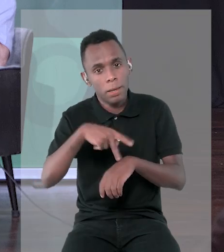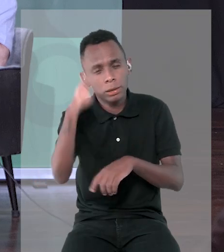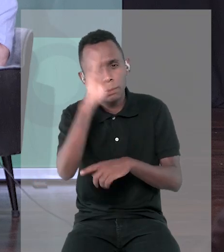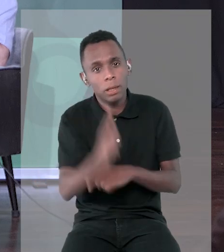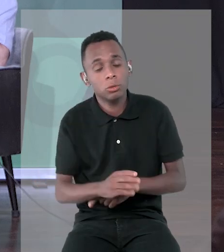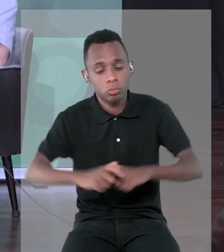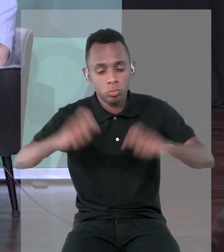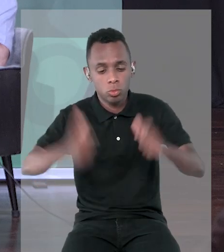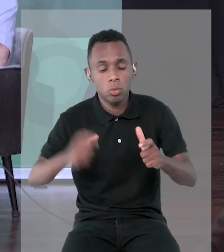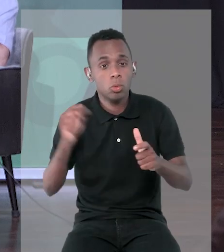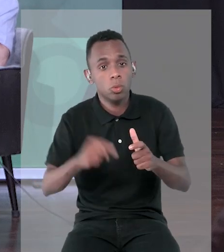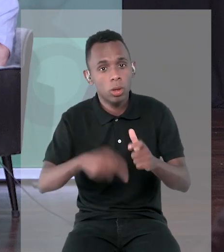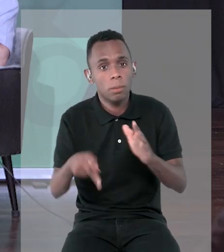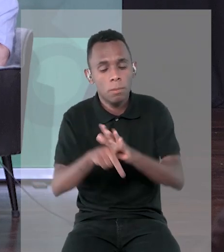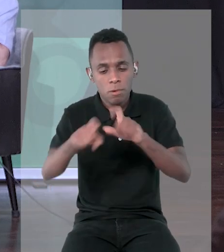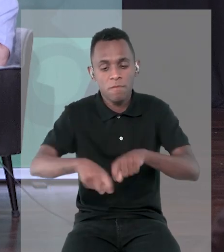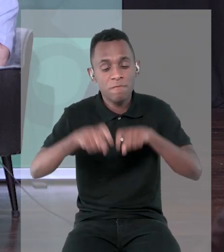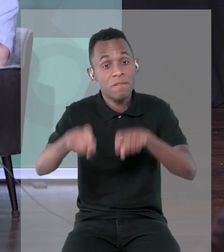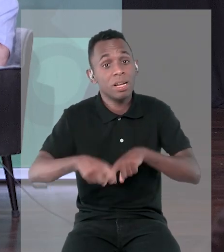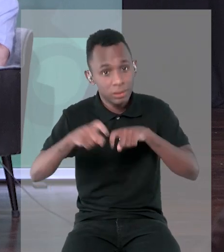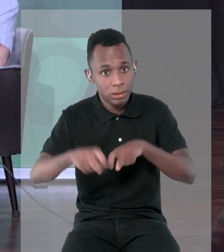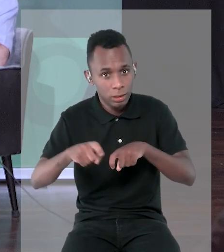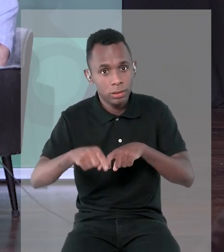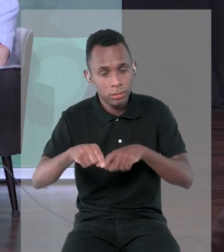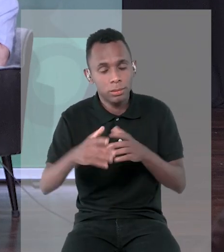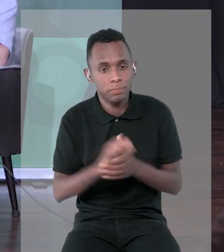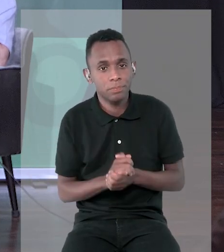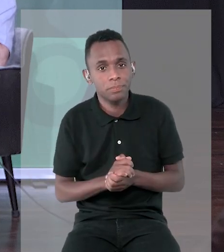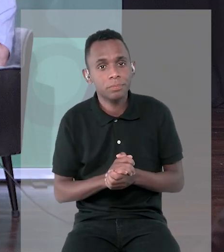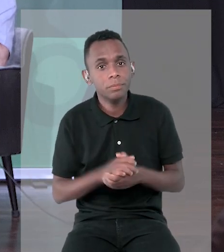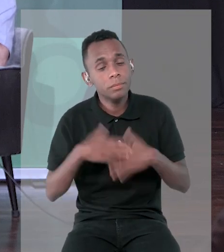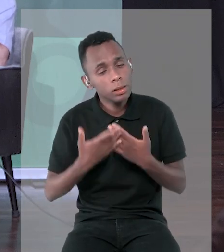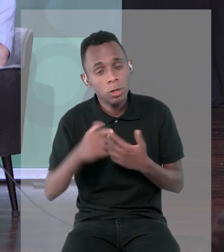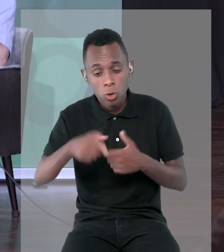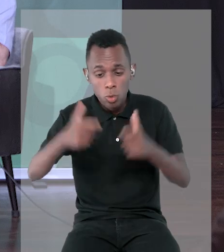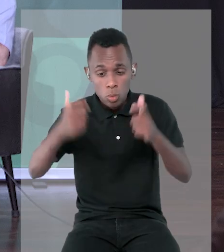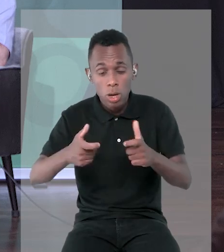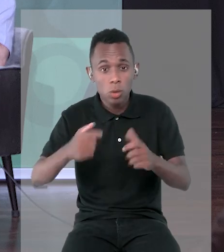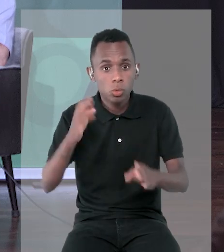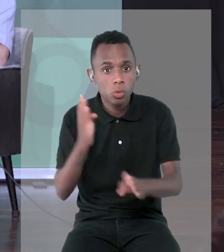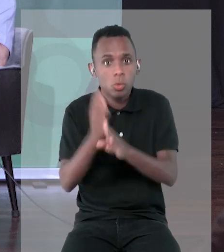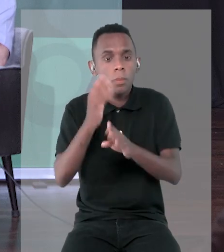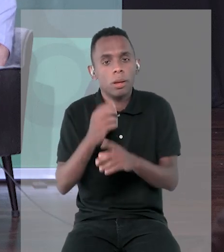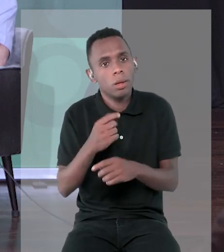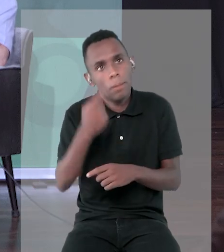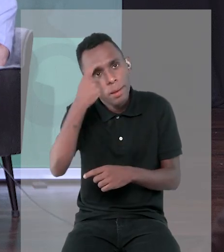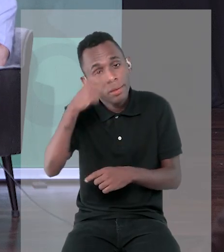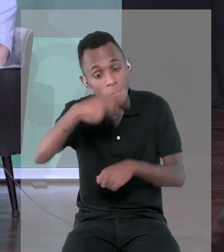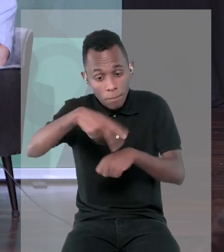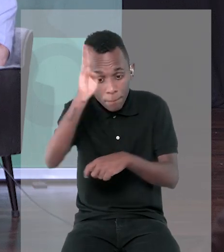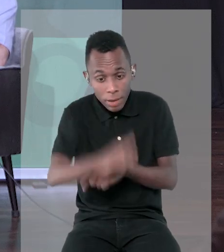aterrissei foi a Fazenda Vulcão, em Amorés. Então, o lugar que eu descobri, para mim, o Brasil era esse